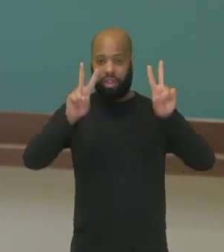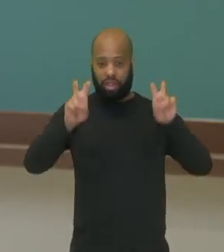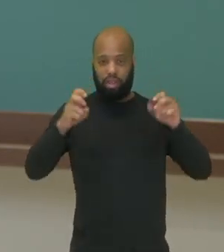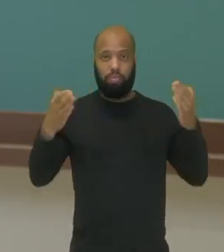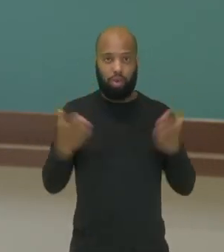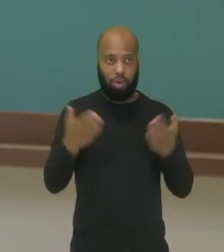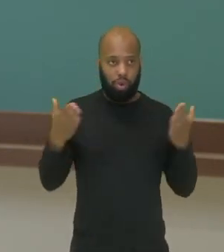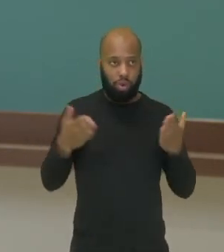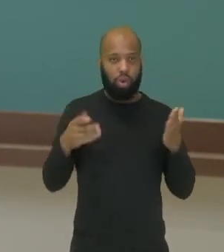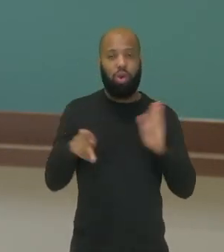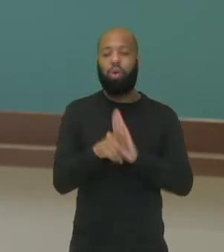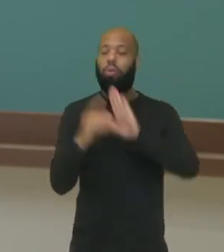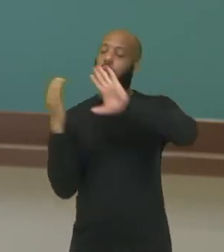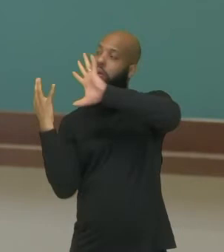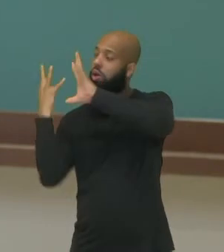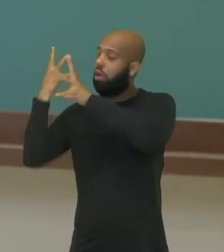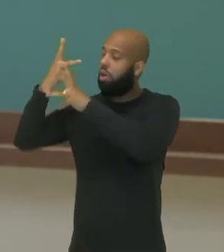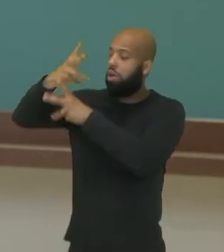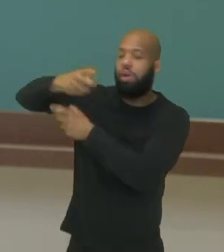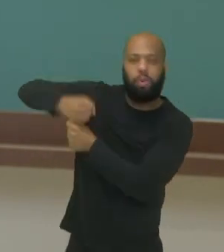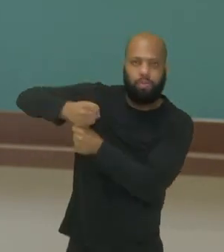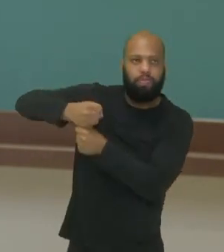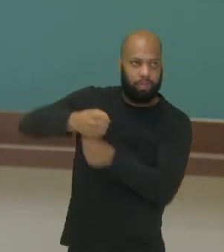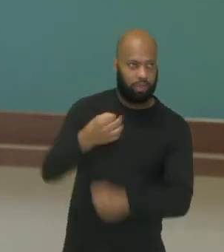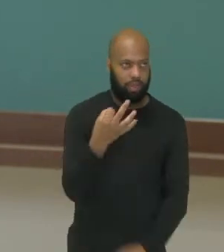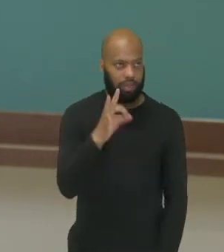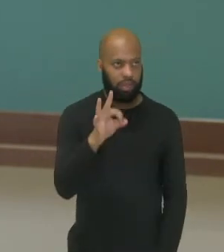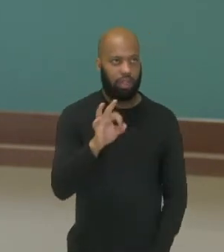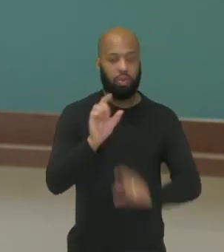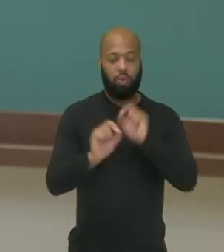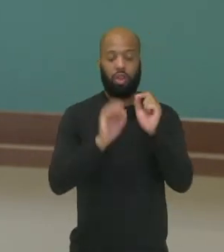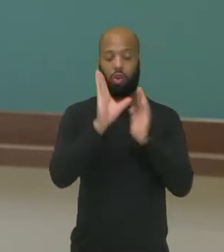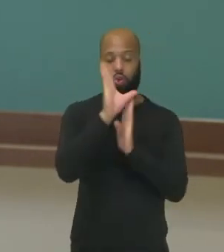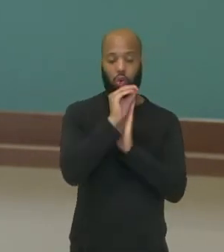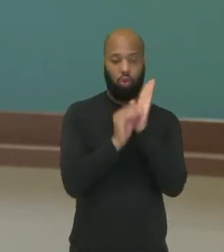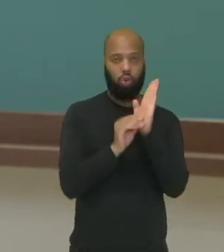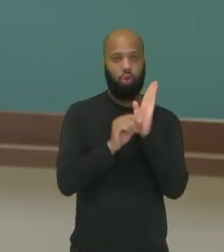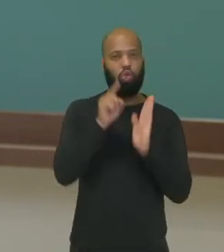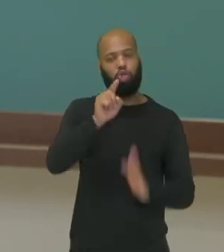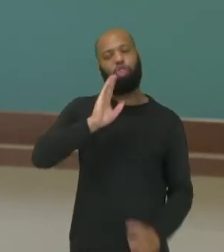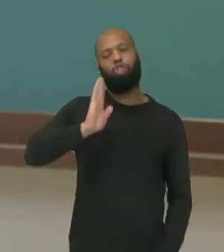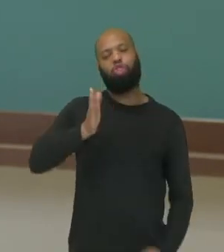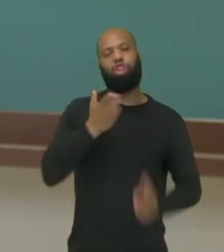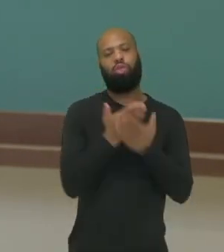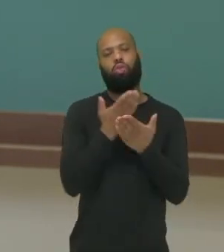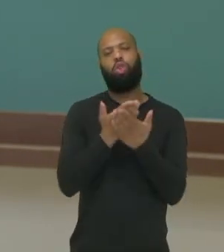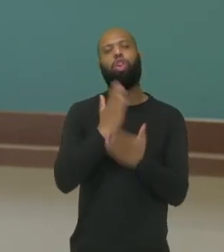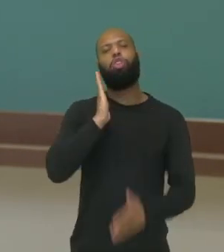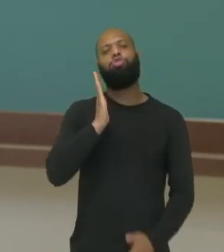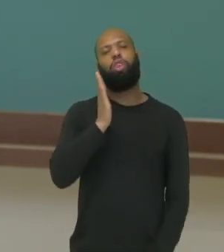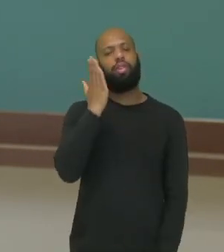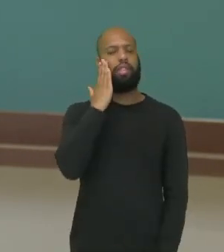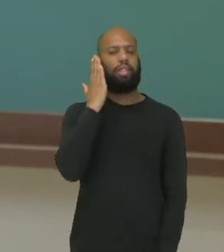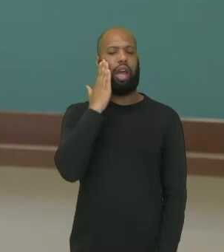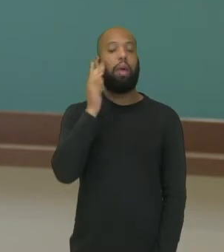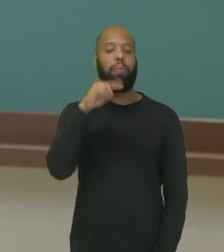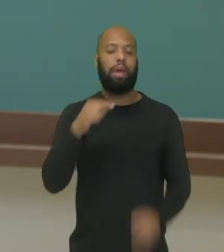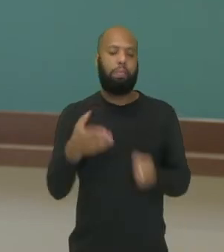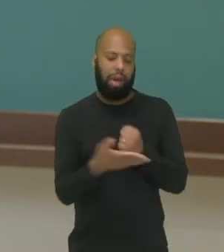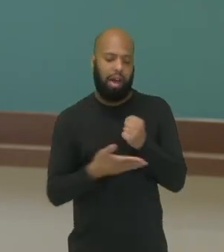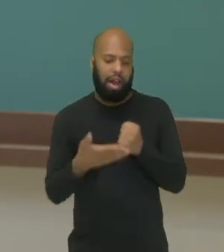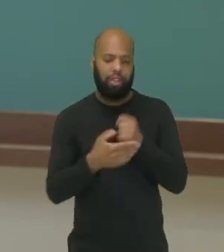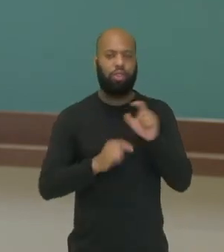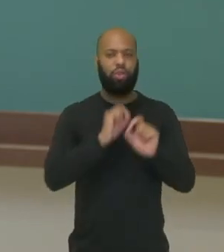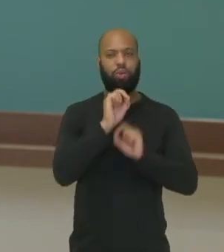de nivelamento, nós estamos resgatando ali conteúdos que você já estudou e que eles vão embasar mais ainda aquilo